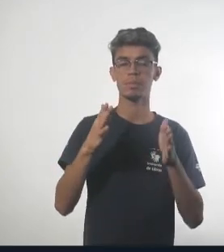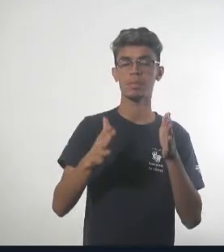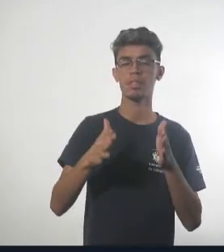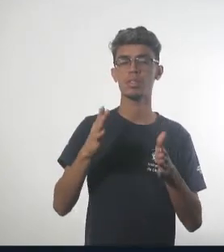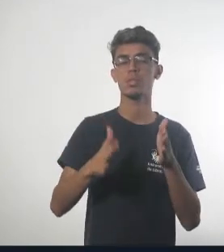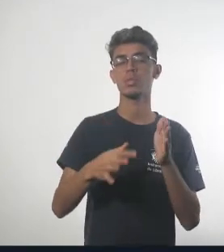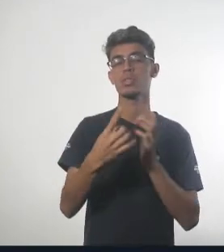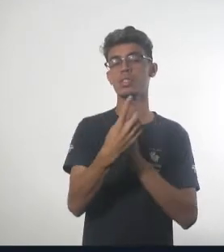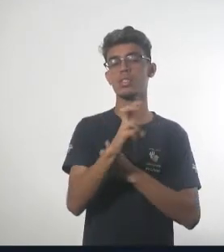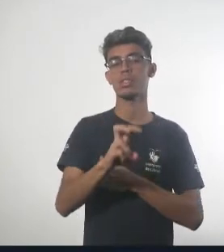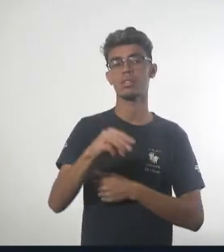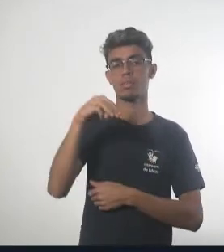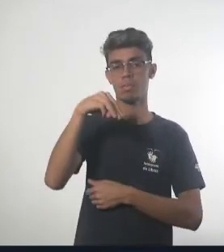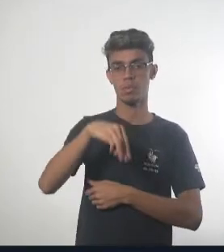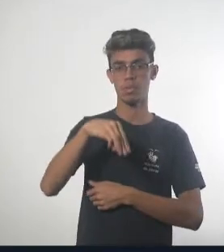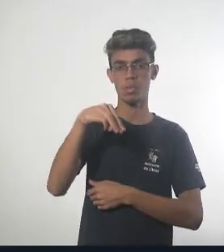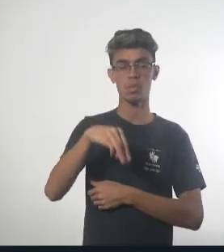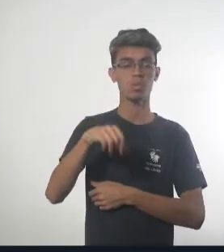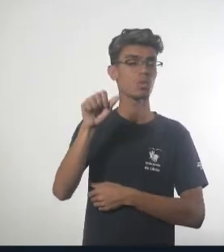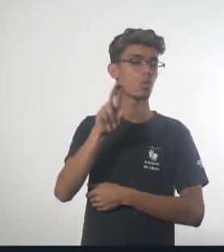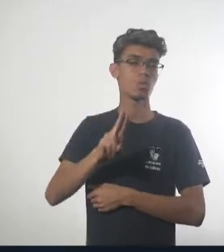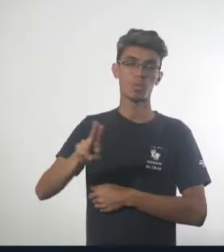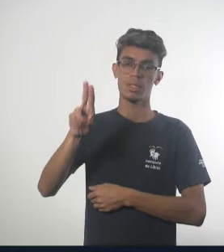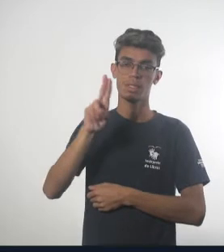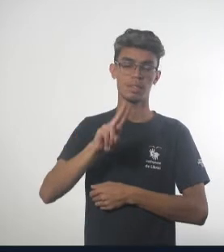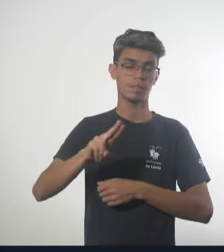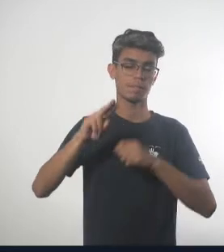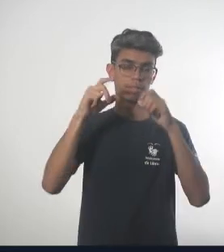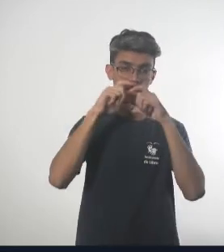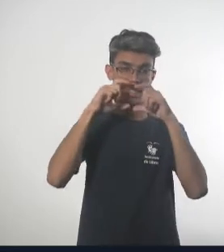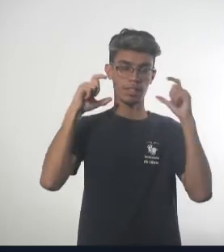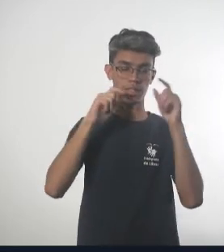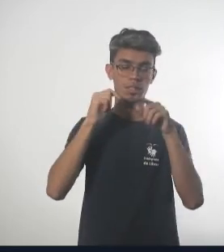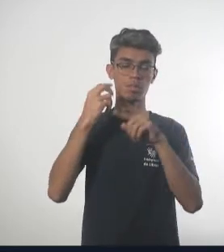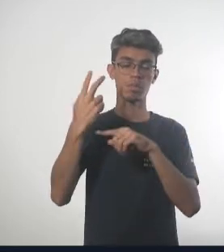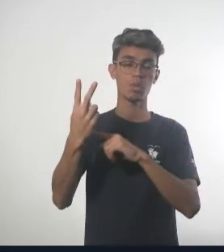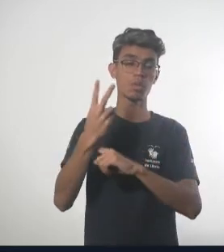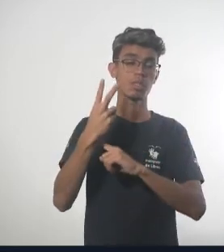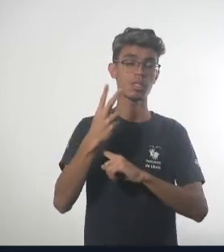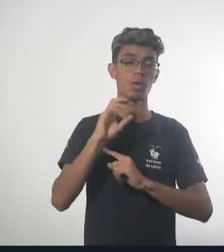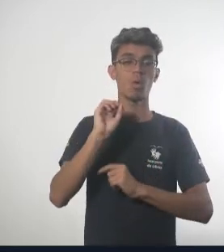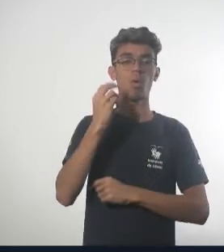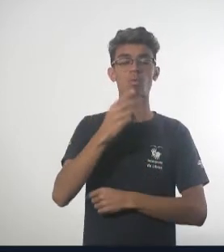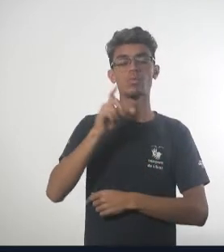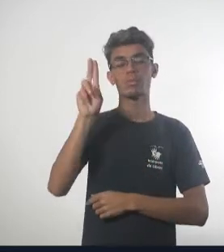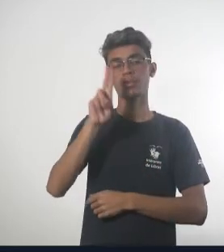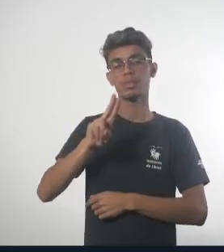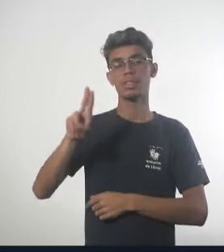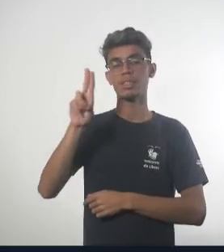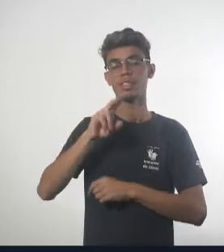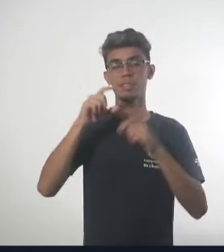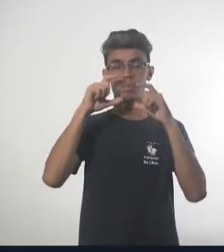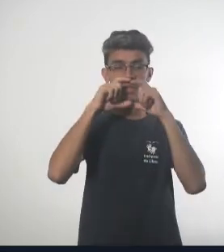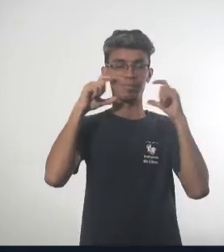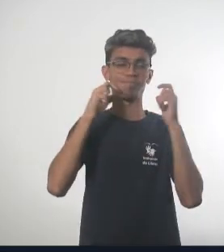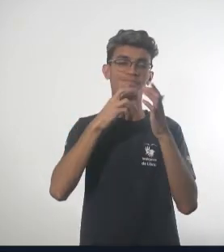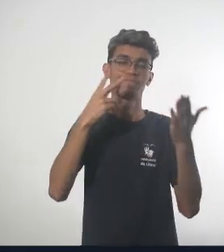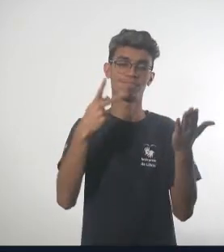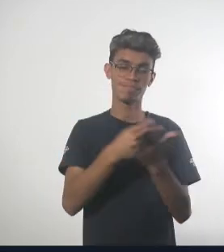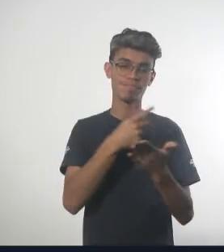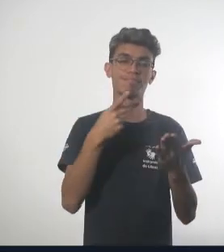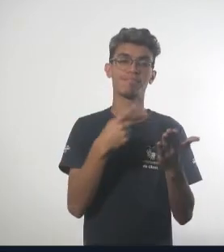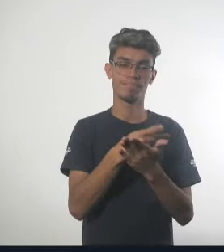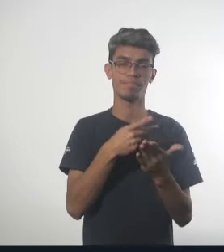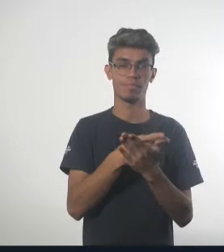minutos, estando ambos sem utilizar máscara de proteção ou utilizando a máscara de forma não adequada, né, de forma